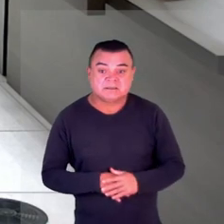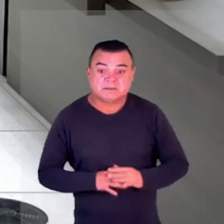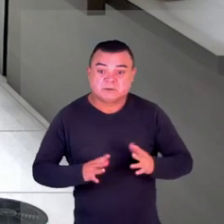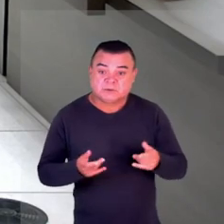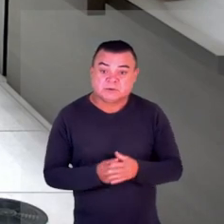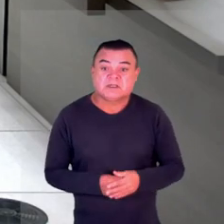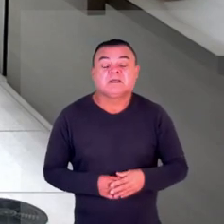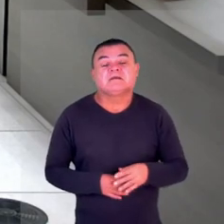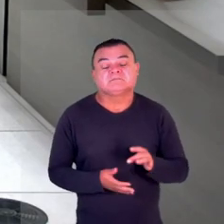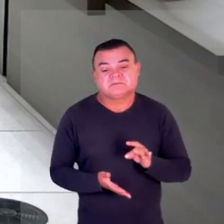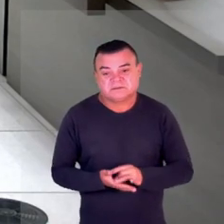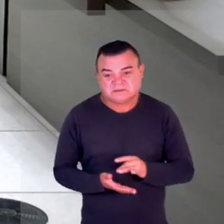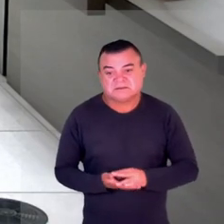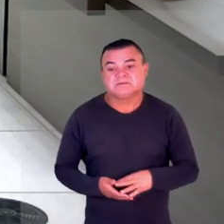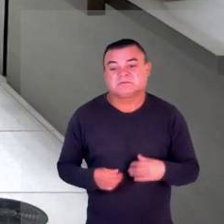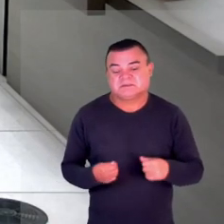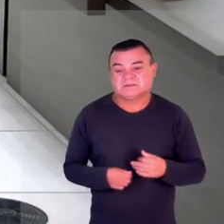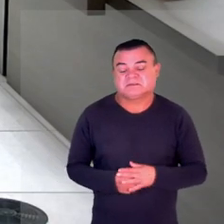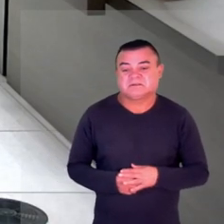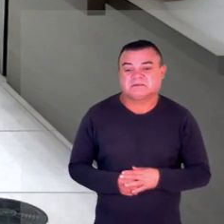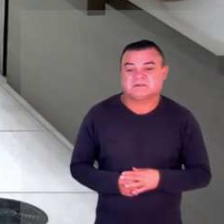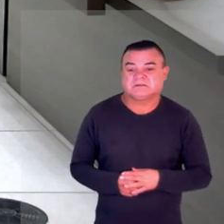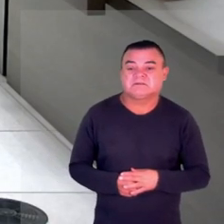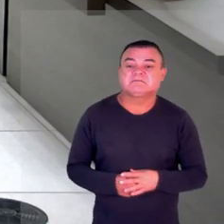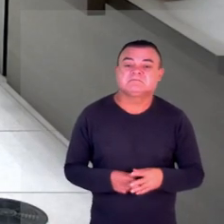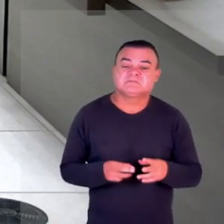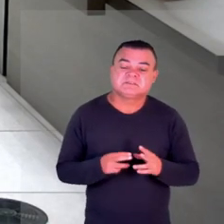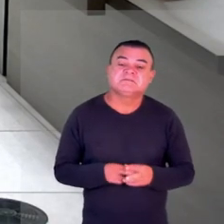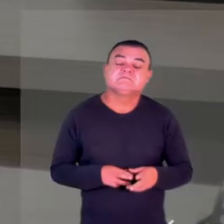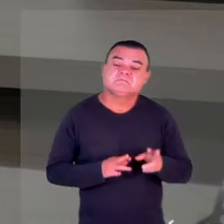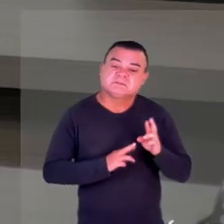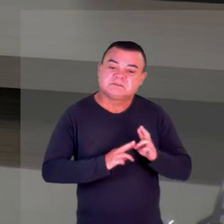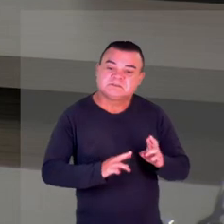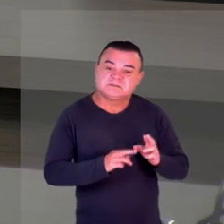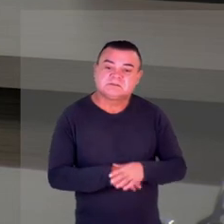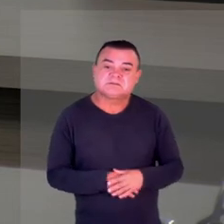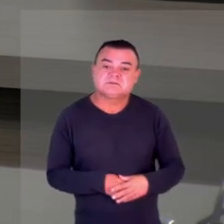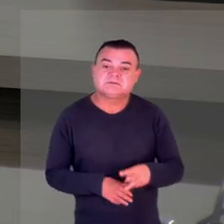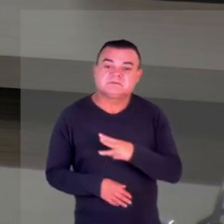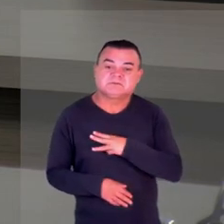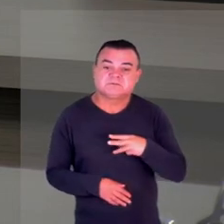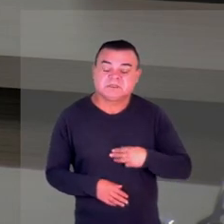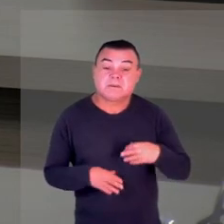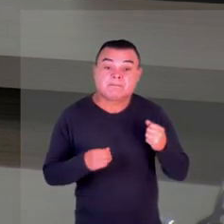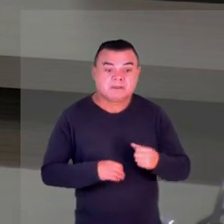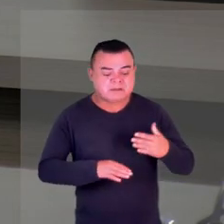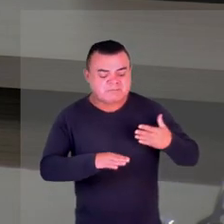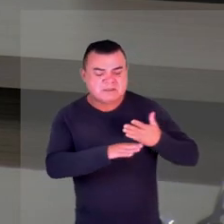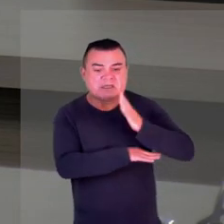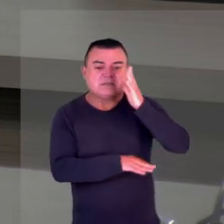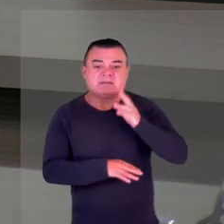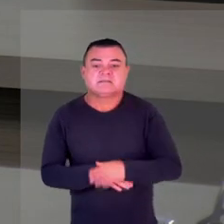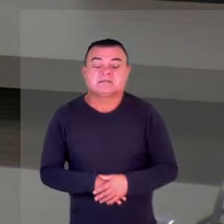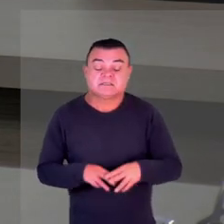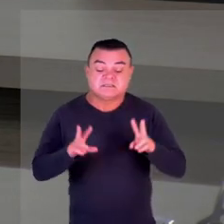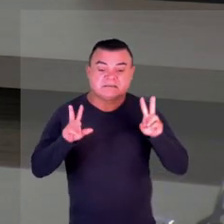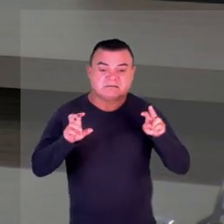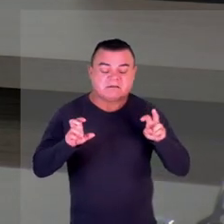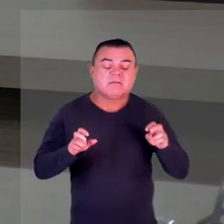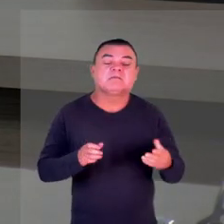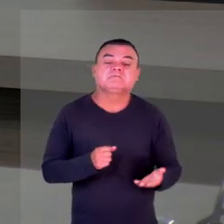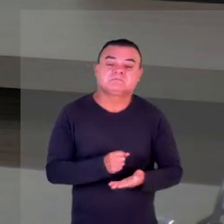eh Espero que o ministério brasileiro possa avançar né nesse tema que é tão básico